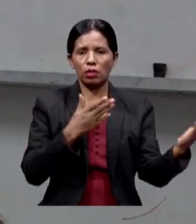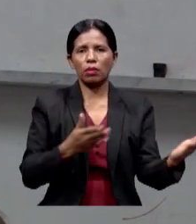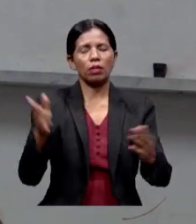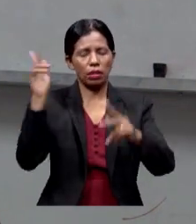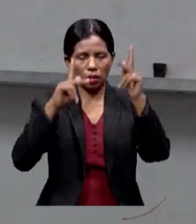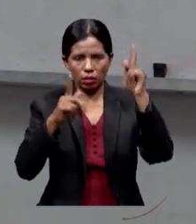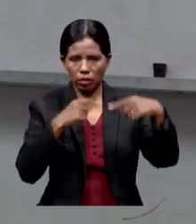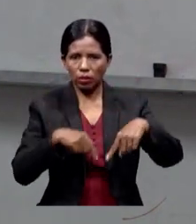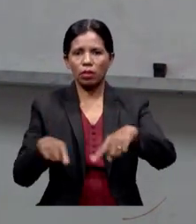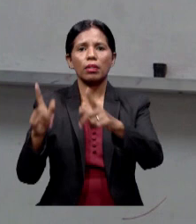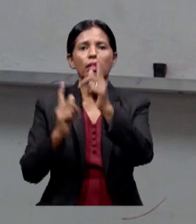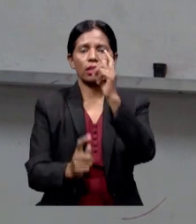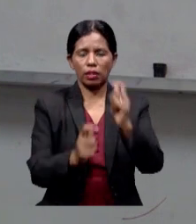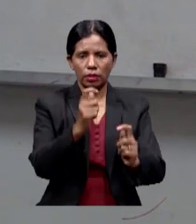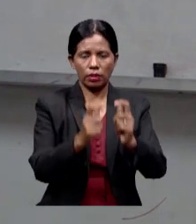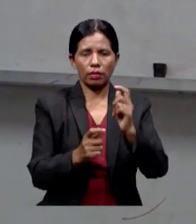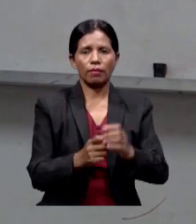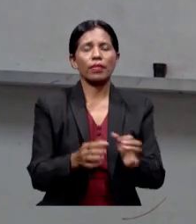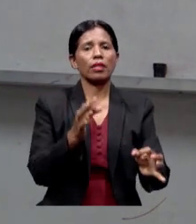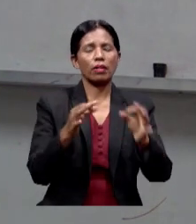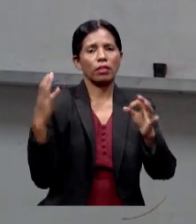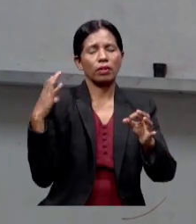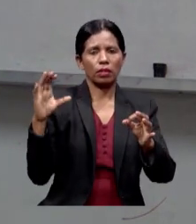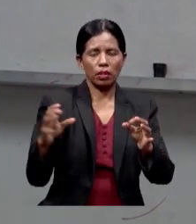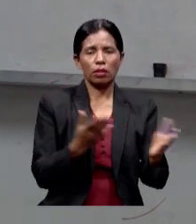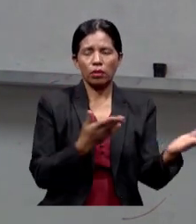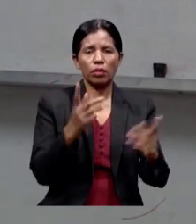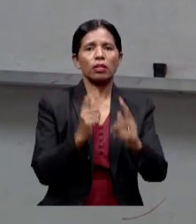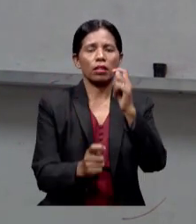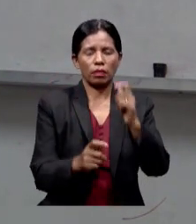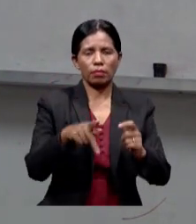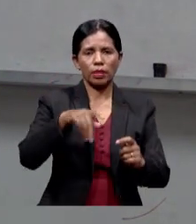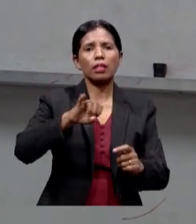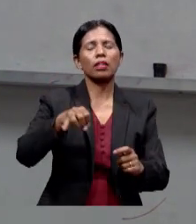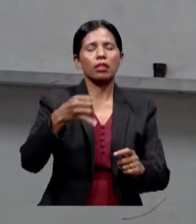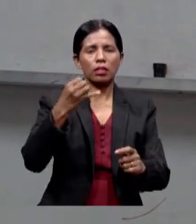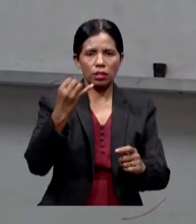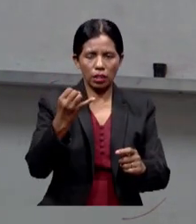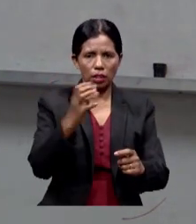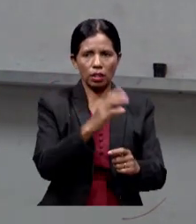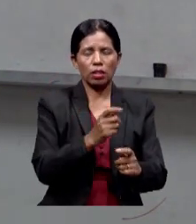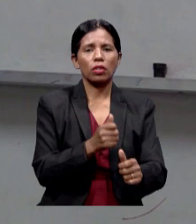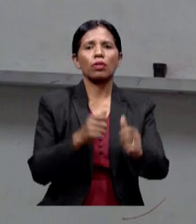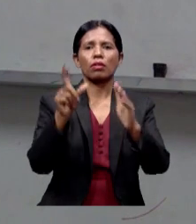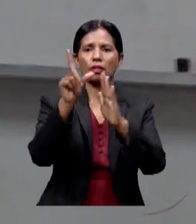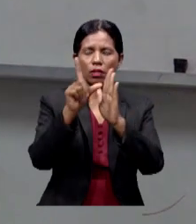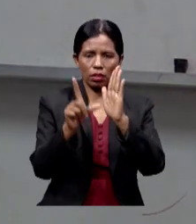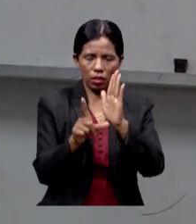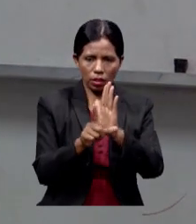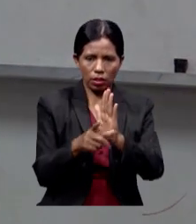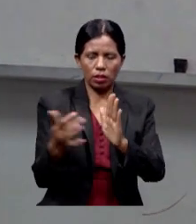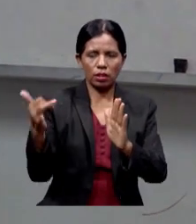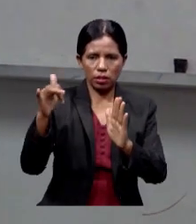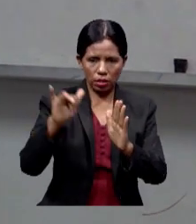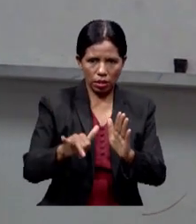tribunal. Se me competência atulori caso ne ba tribunal, não é procurador sira. Tamo procurador tuir lei sira maknai